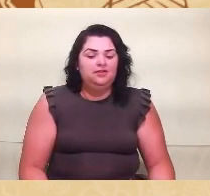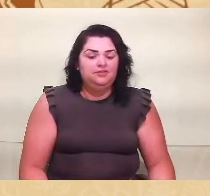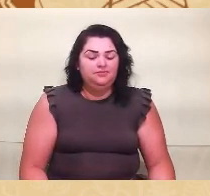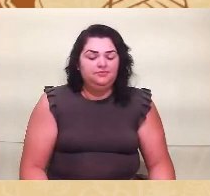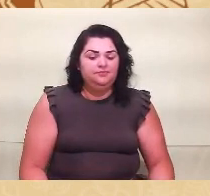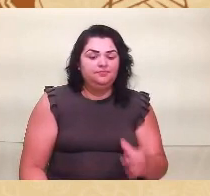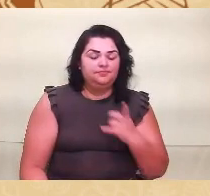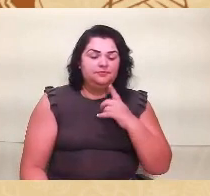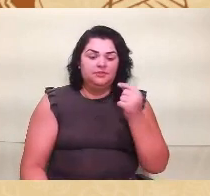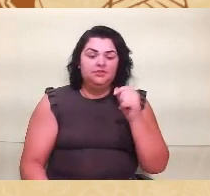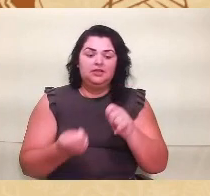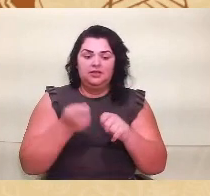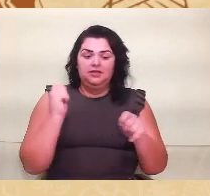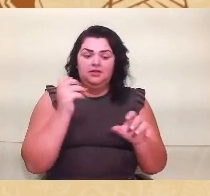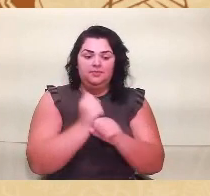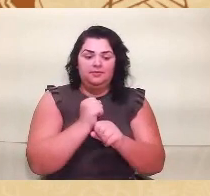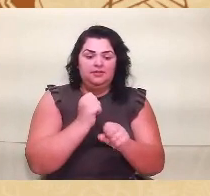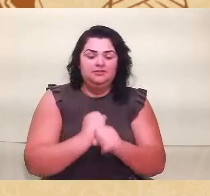capitalista.